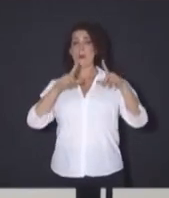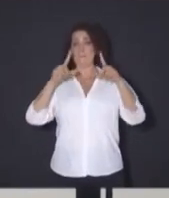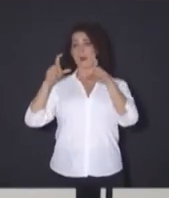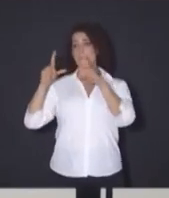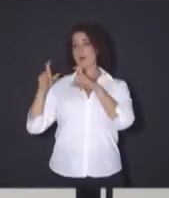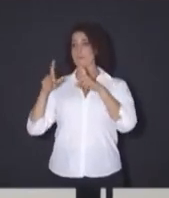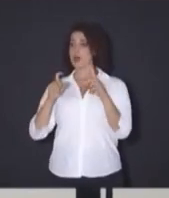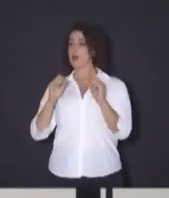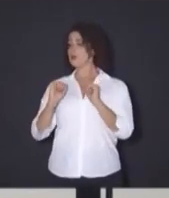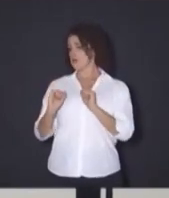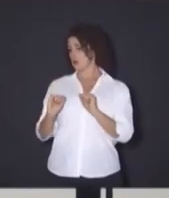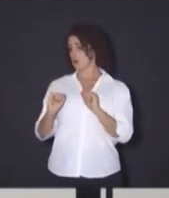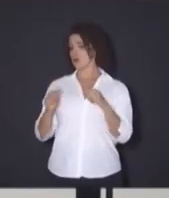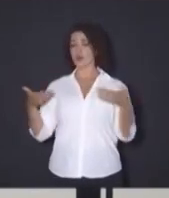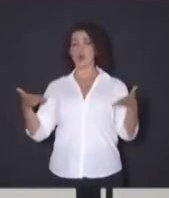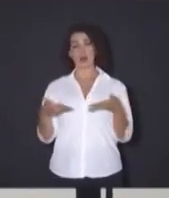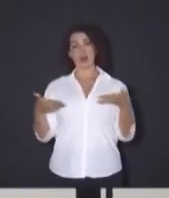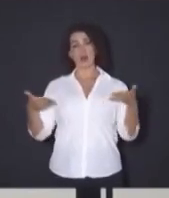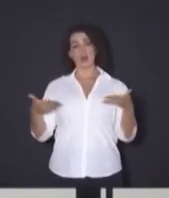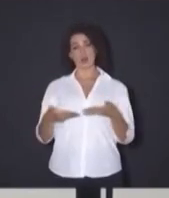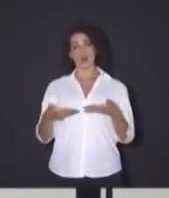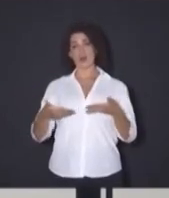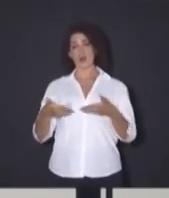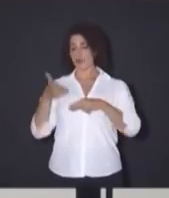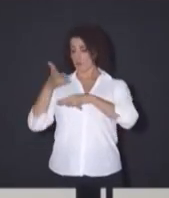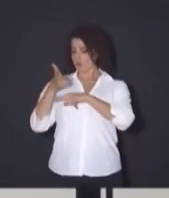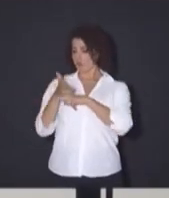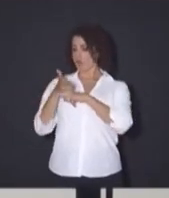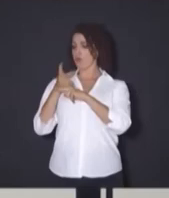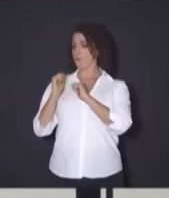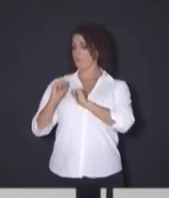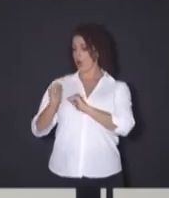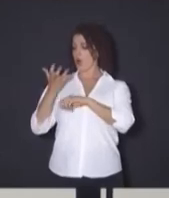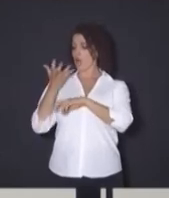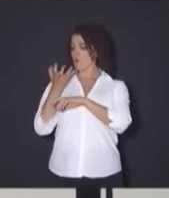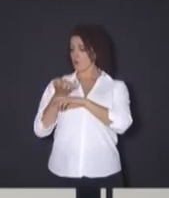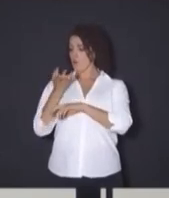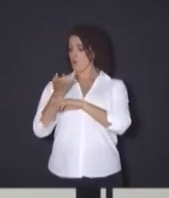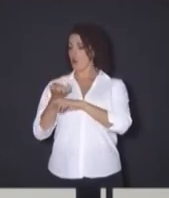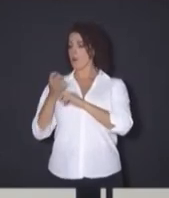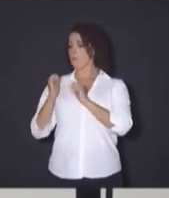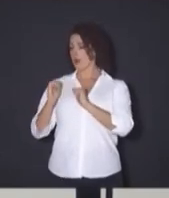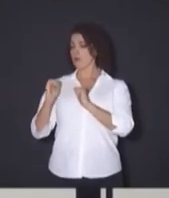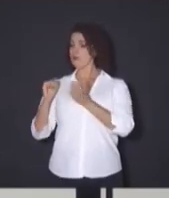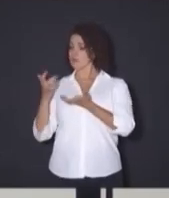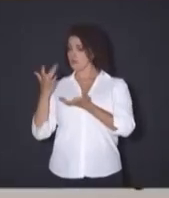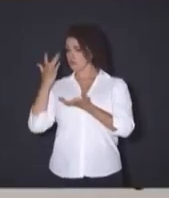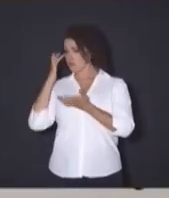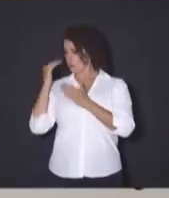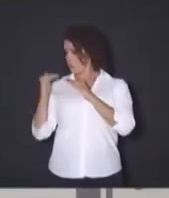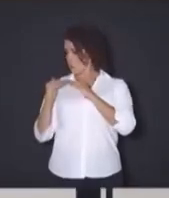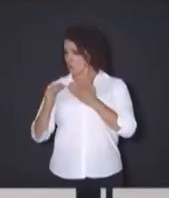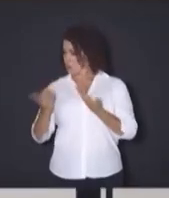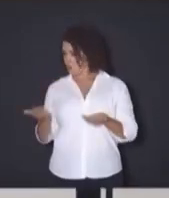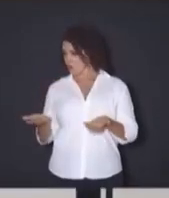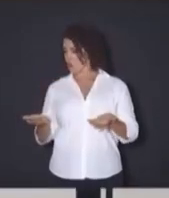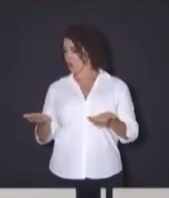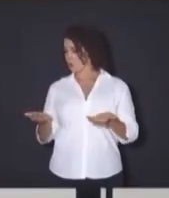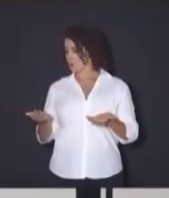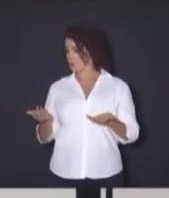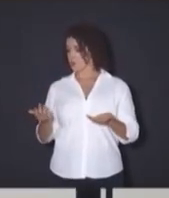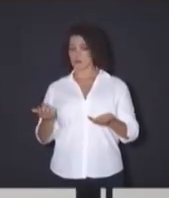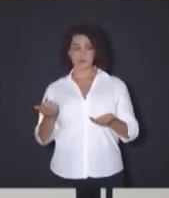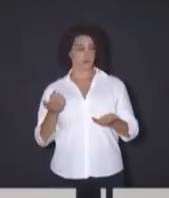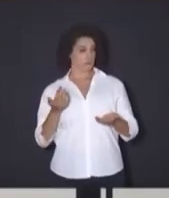se fotografa. Hoje, pode gravar, pode filmar, pode fazer. A senhora não acha que deve?